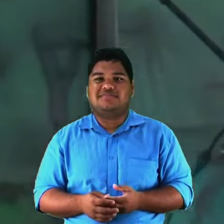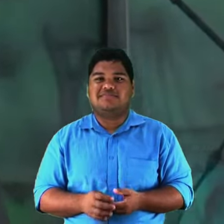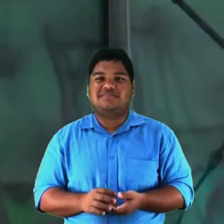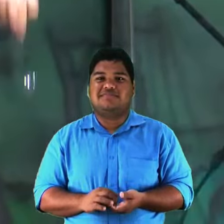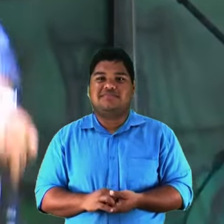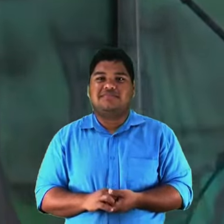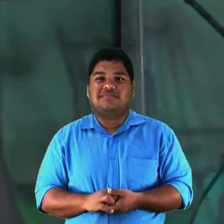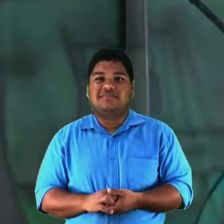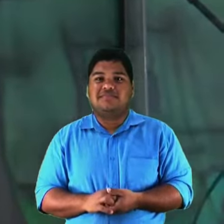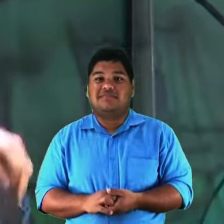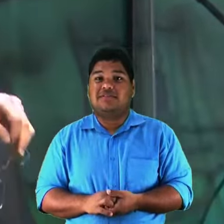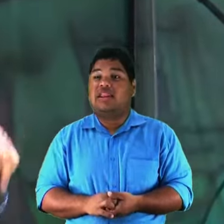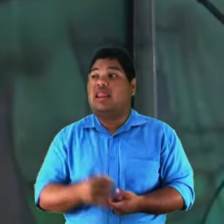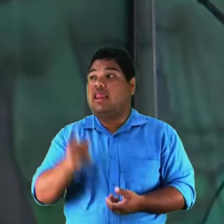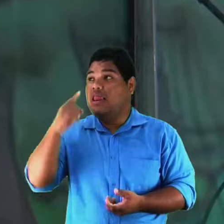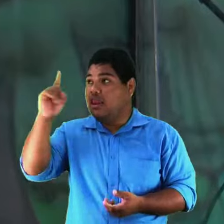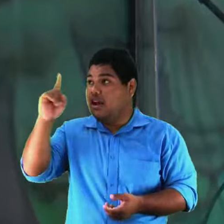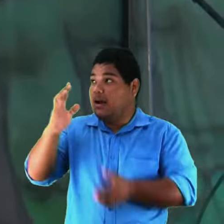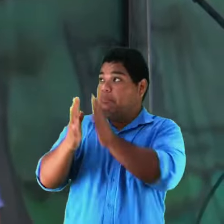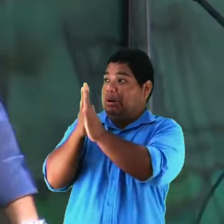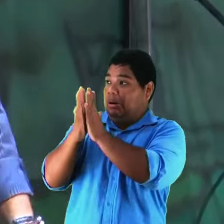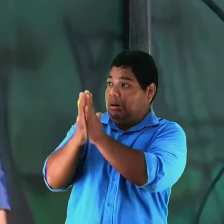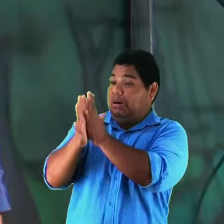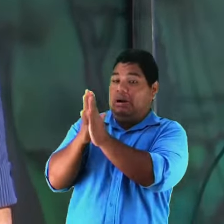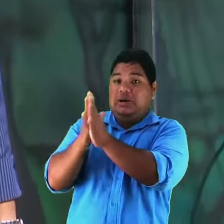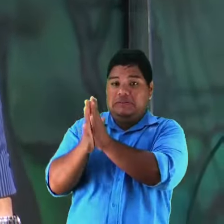lá no Bate-Palma, lá no Centrão.